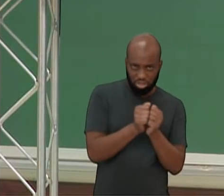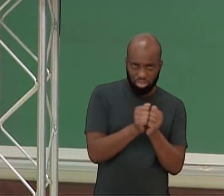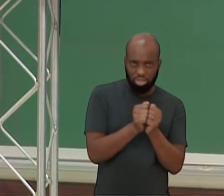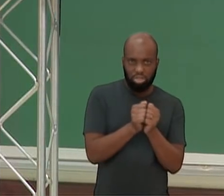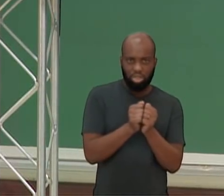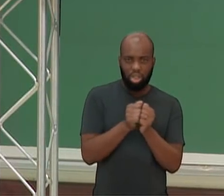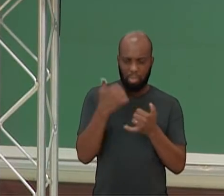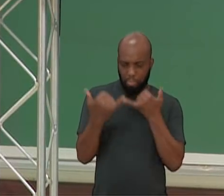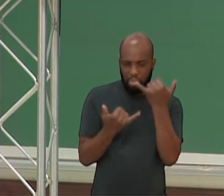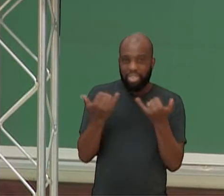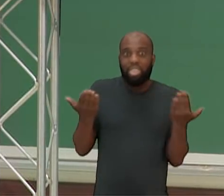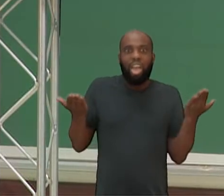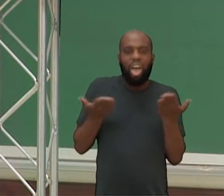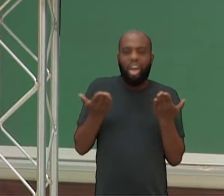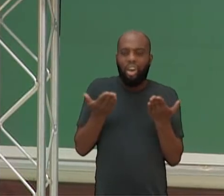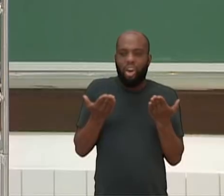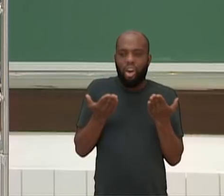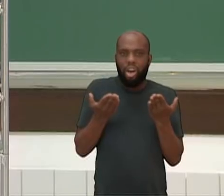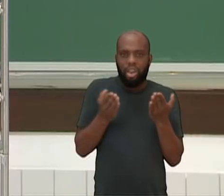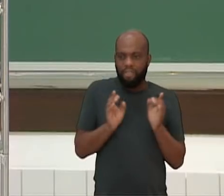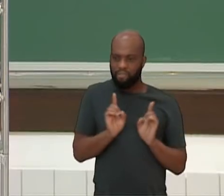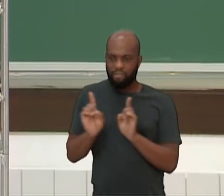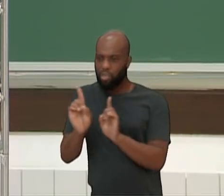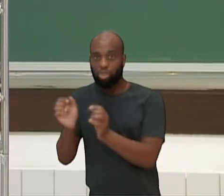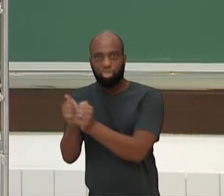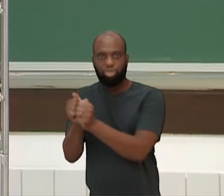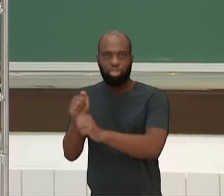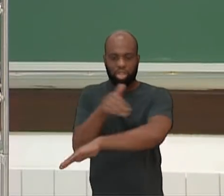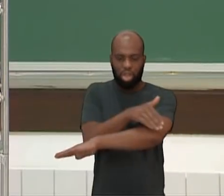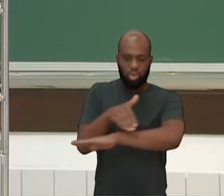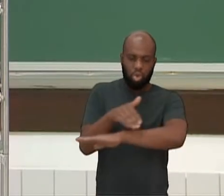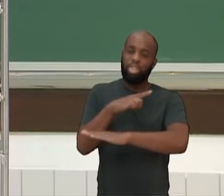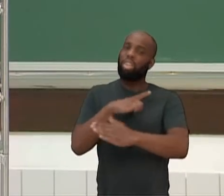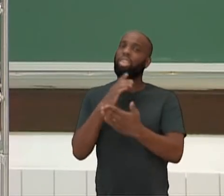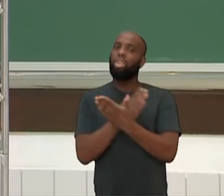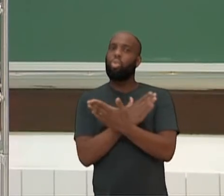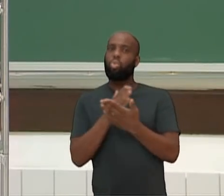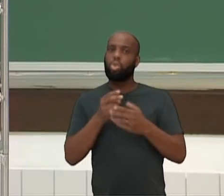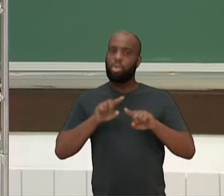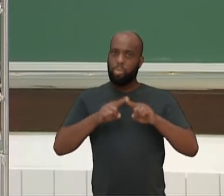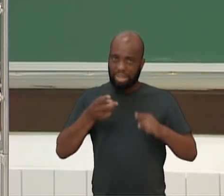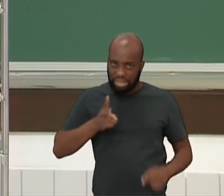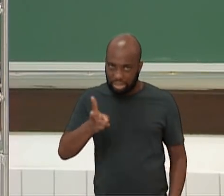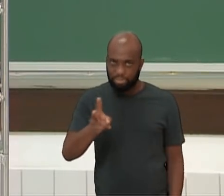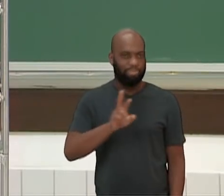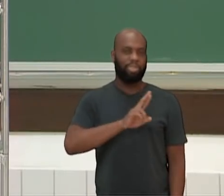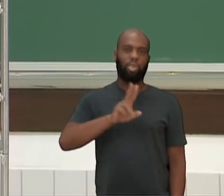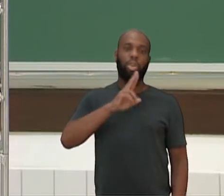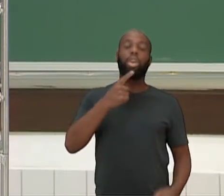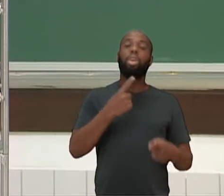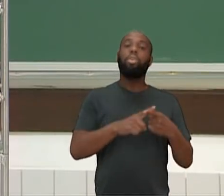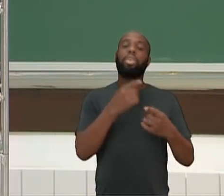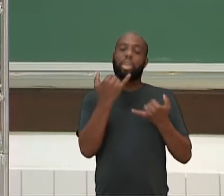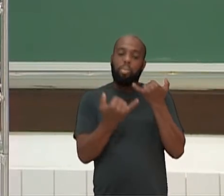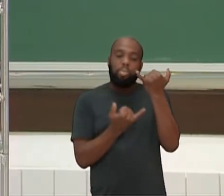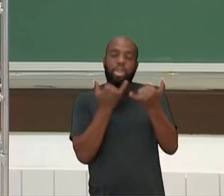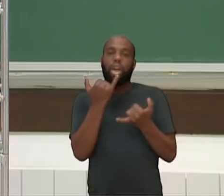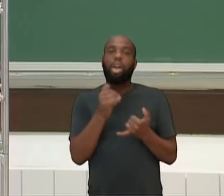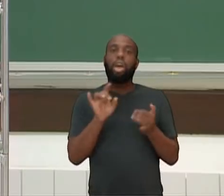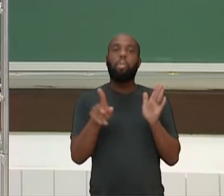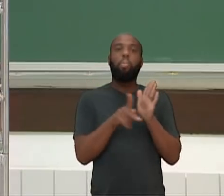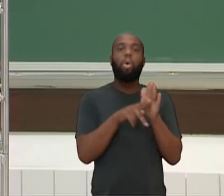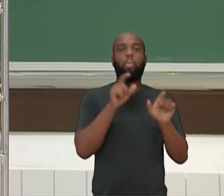eu vou brincar lá na rua. Até tem alguns casos, mas é menos comum. A brincadeira ela está inserida mais na parte